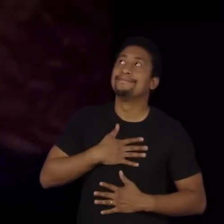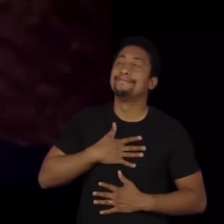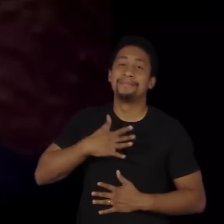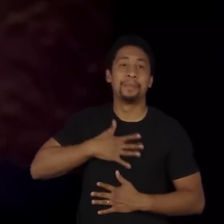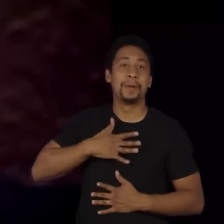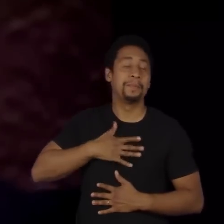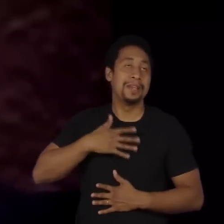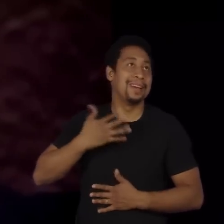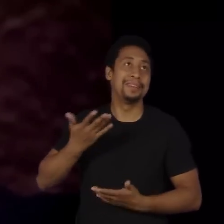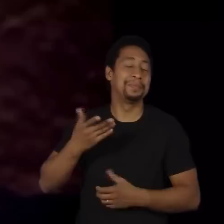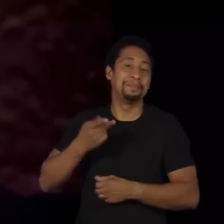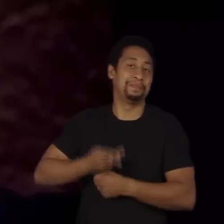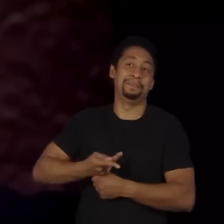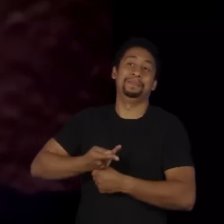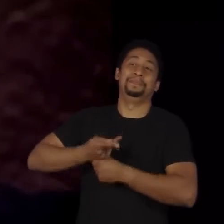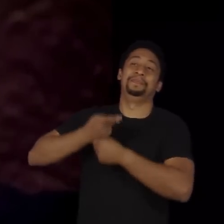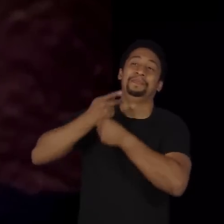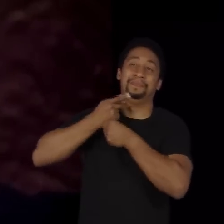um troféu.